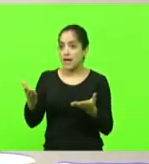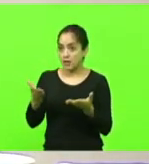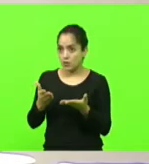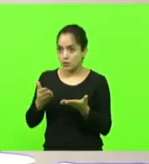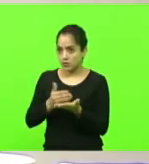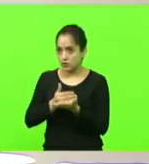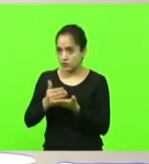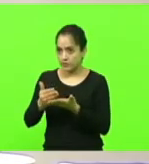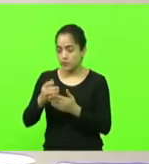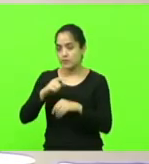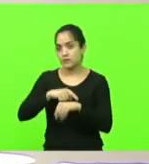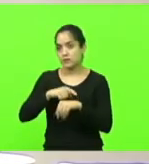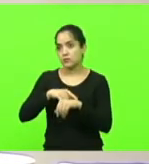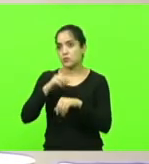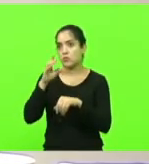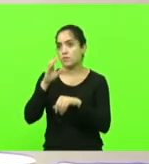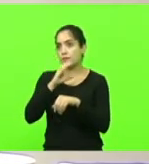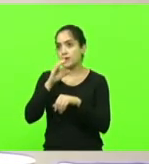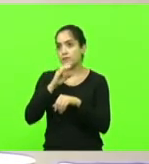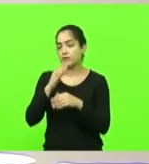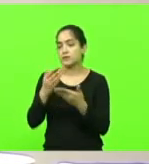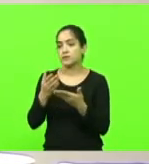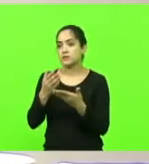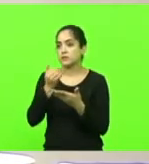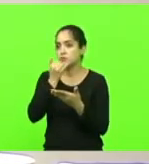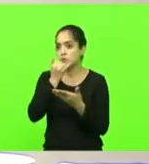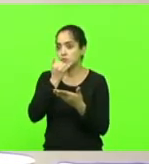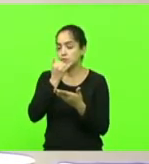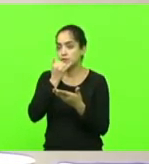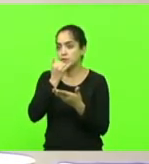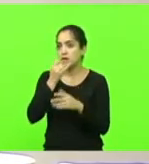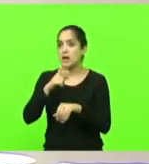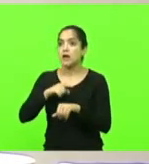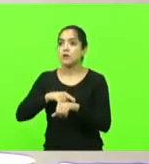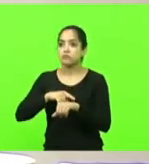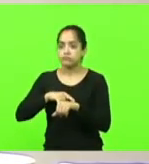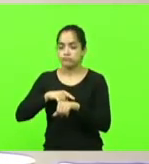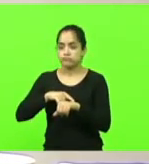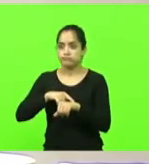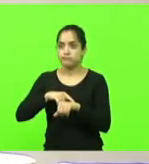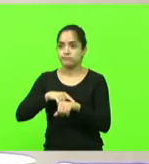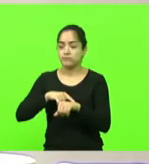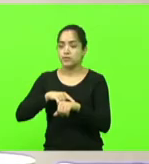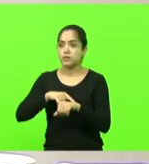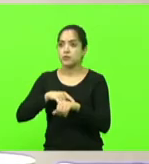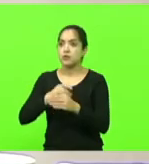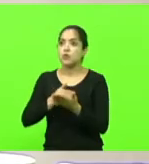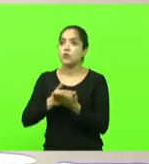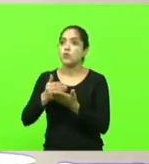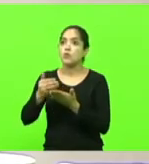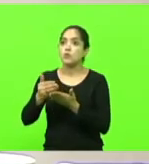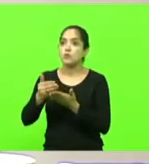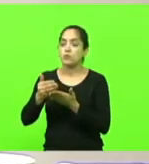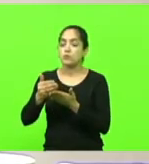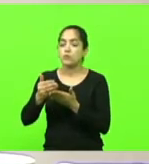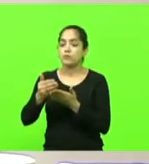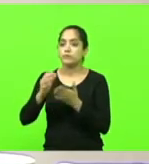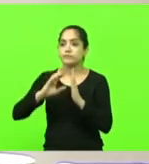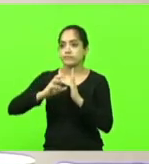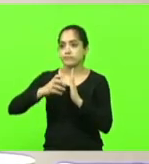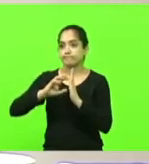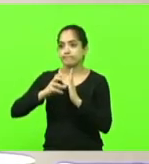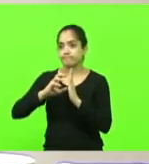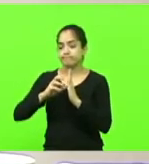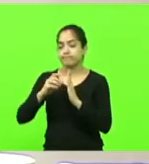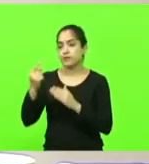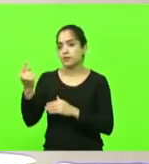breves comunicações. Aliás, desculpa, entraremos agora, neste momento, no horário destinado aos partidos políticos. E o